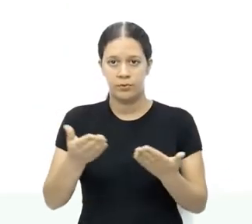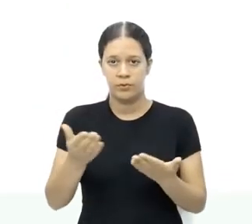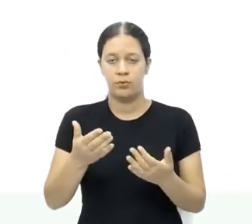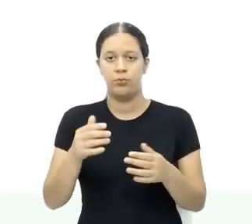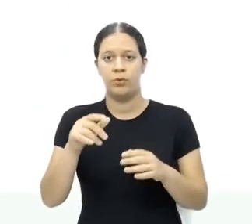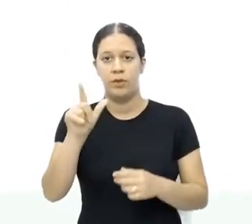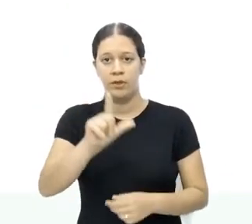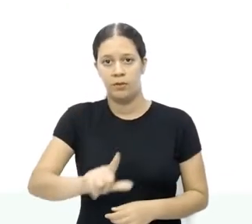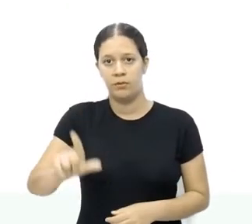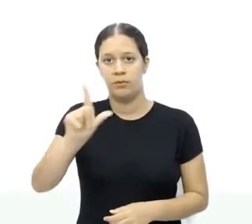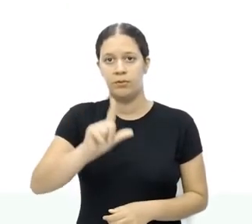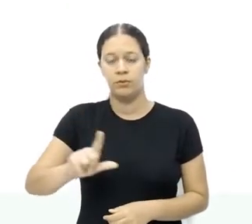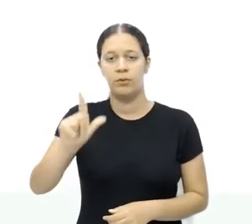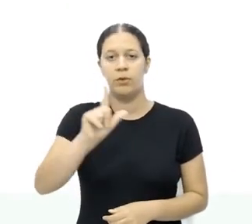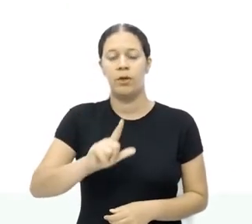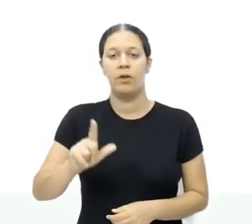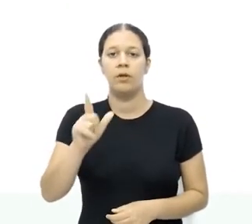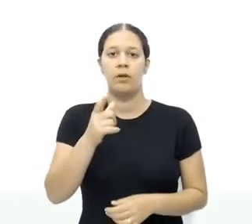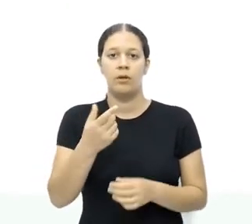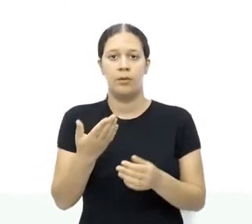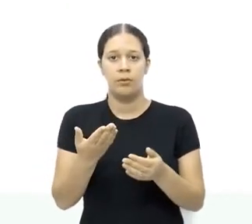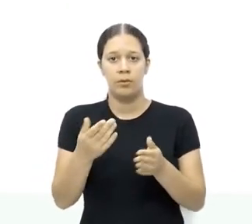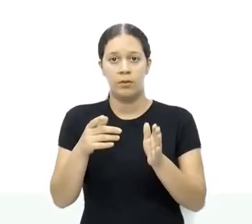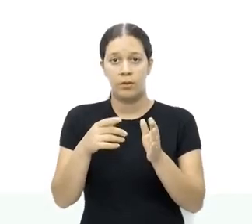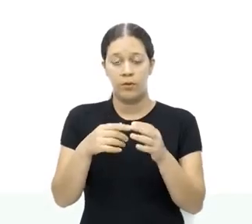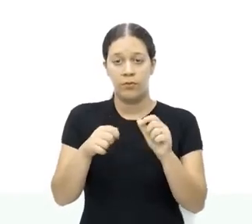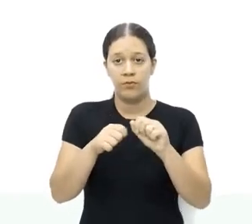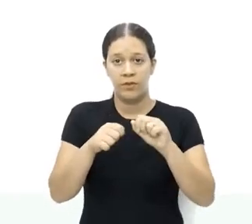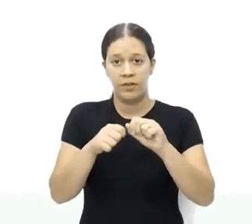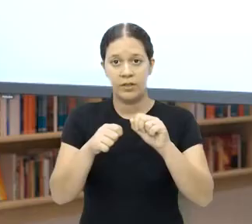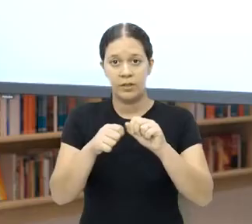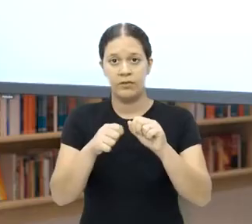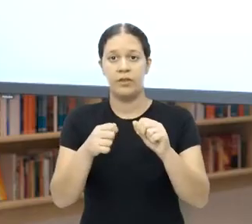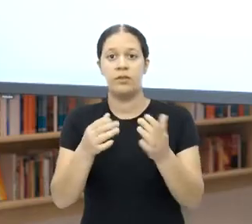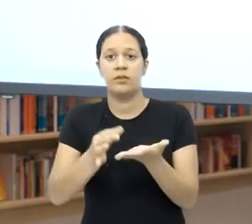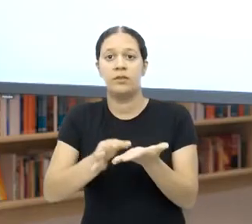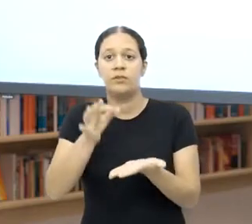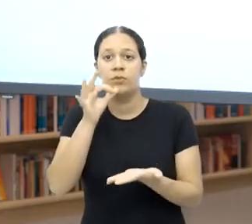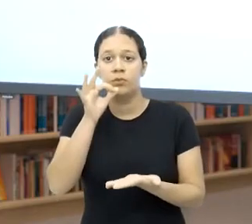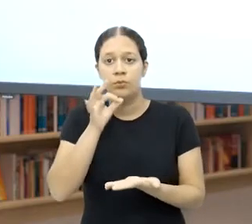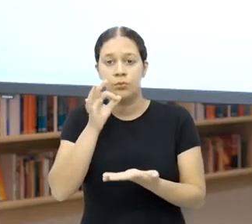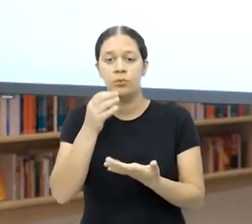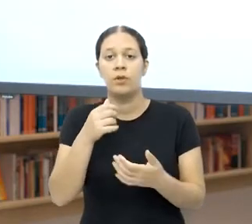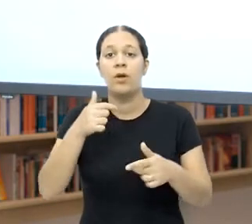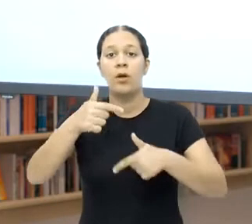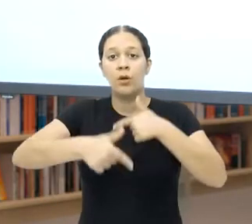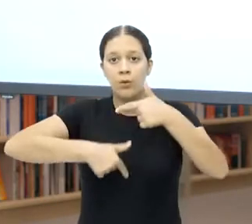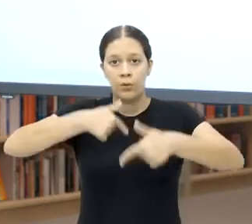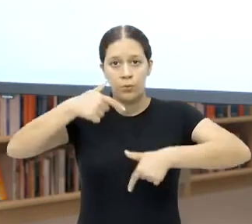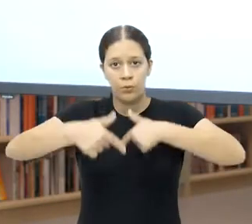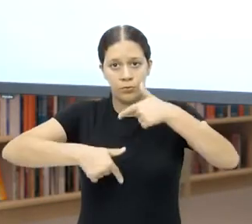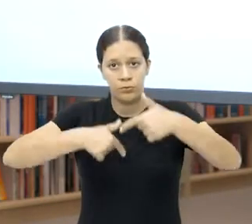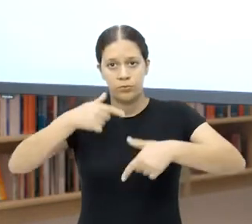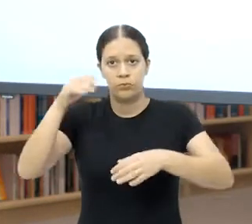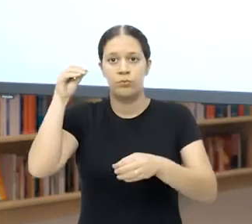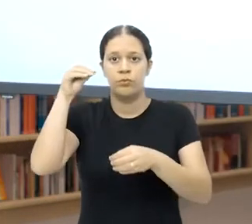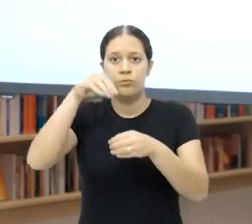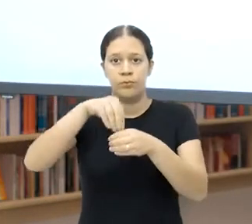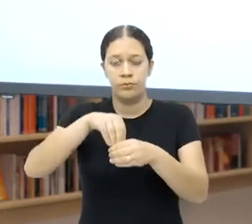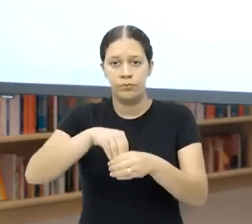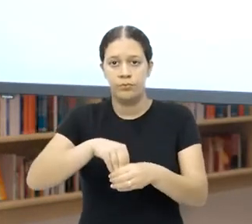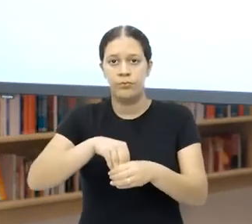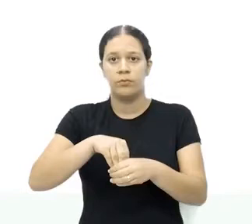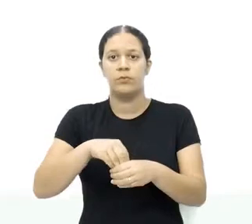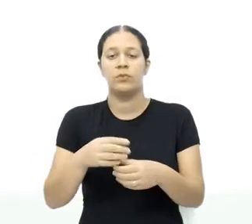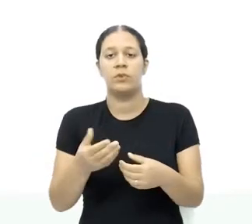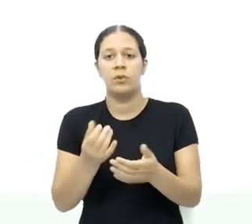nossa literatura, tá certo? A questão da produção desse café, que foi uma luta, tá certo? Dentro